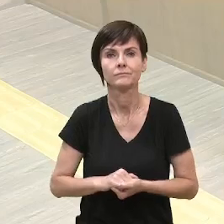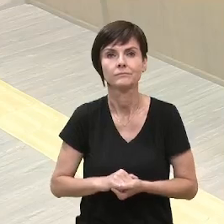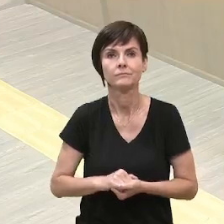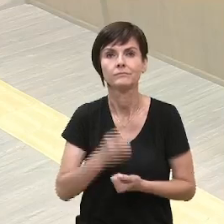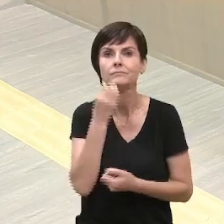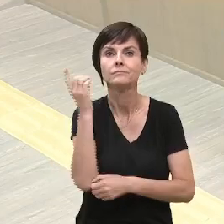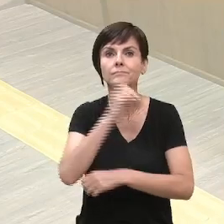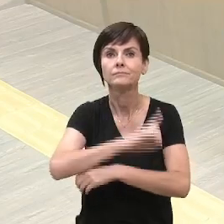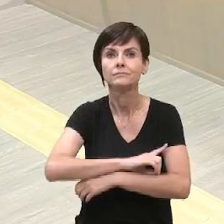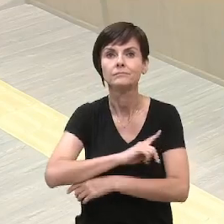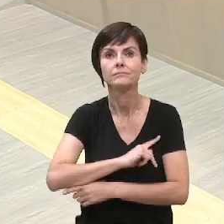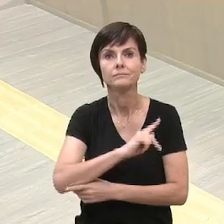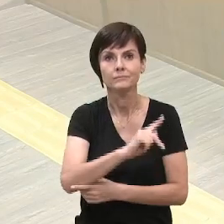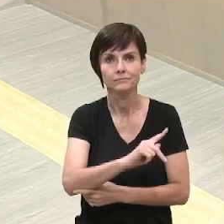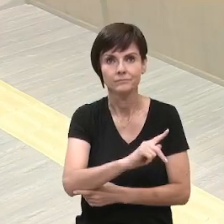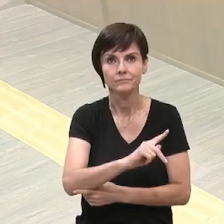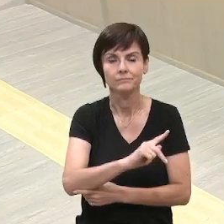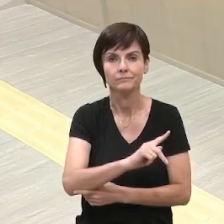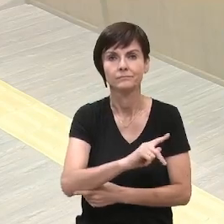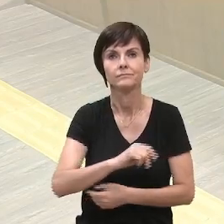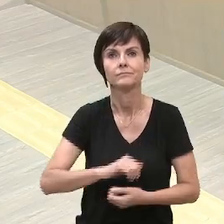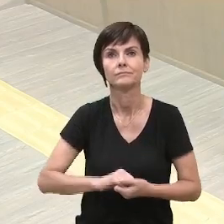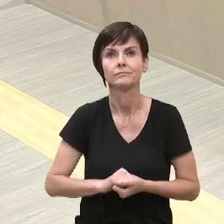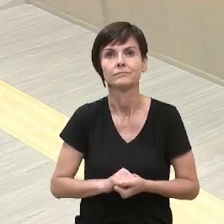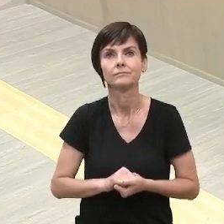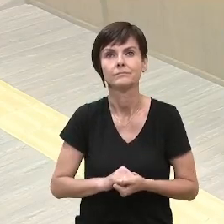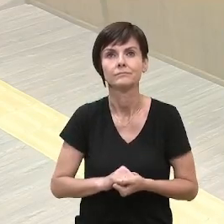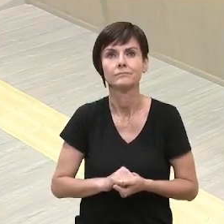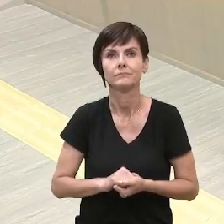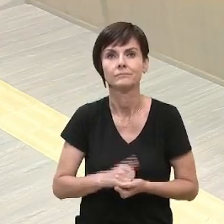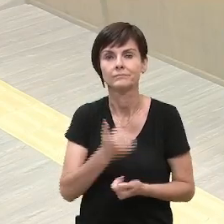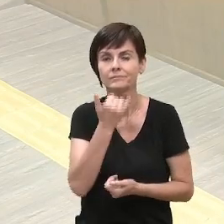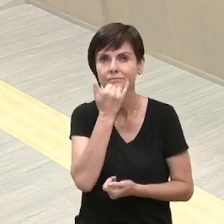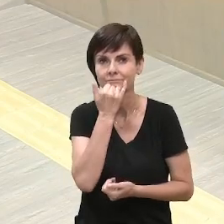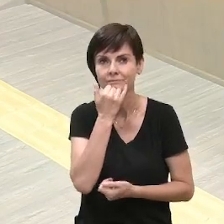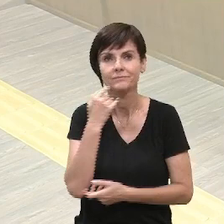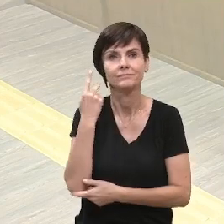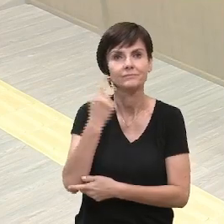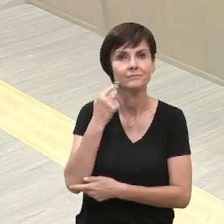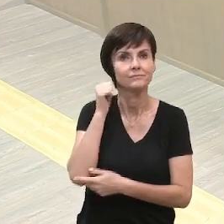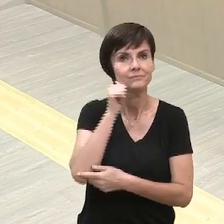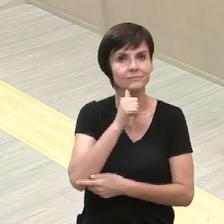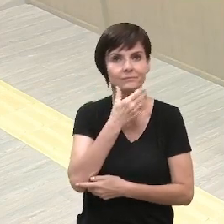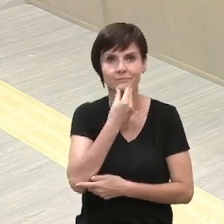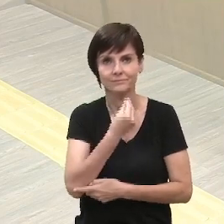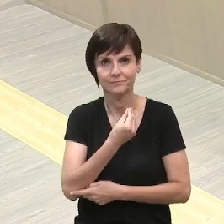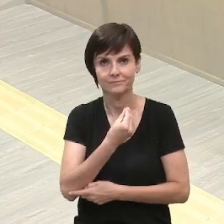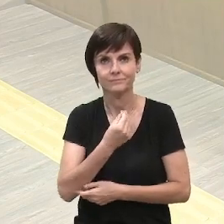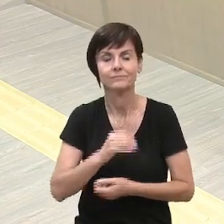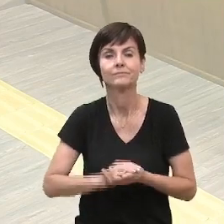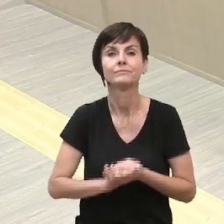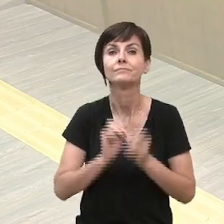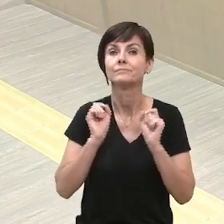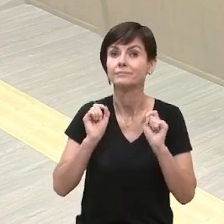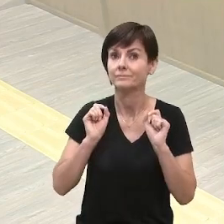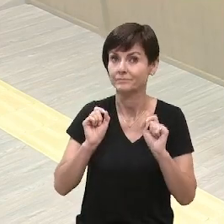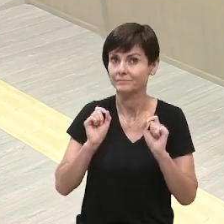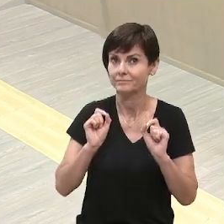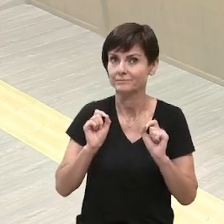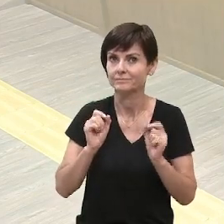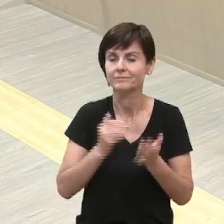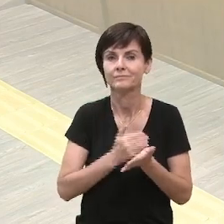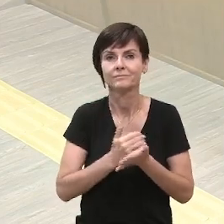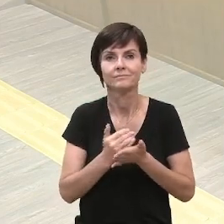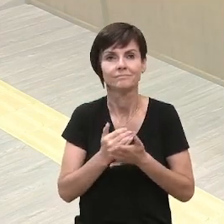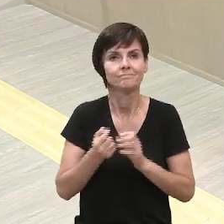Bom dia, senhora presidente, senhor presidente, senhores vereadores e senhoras vereadores. Olha, vou começar aqui,